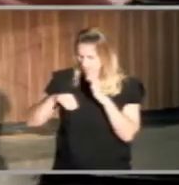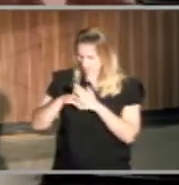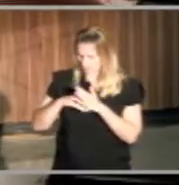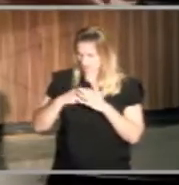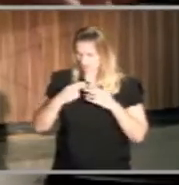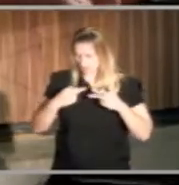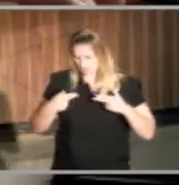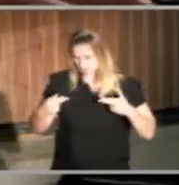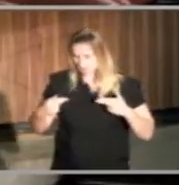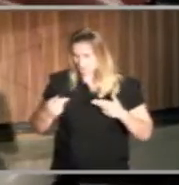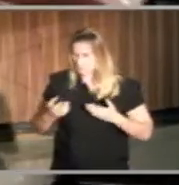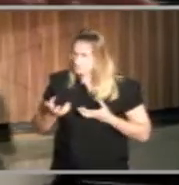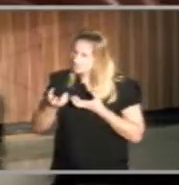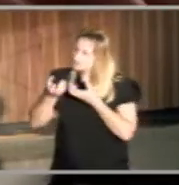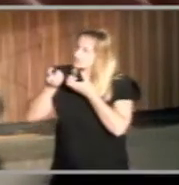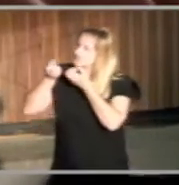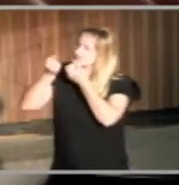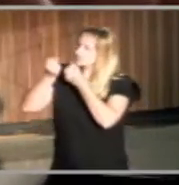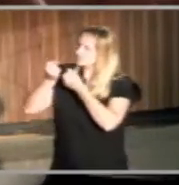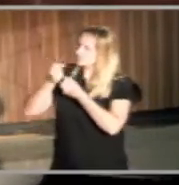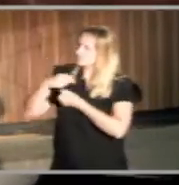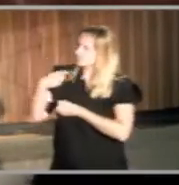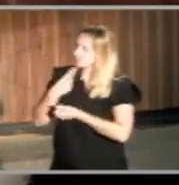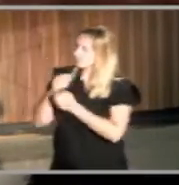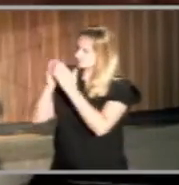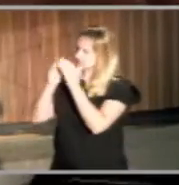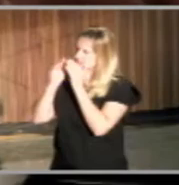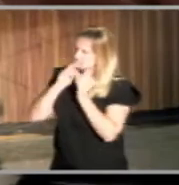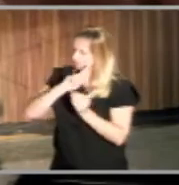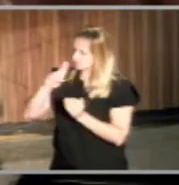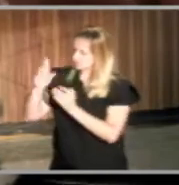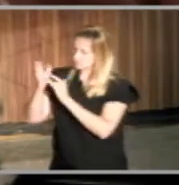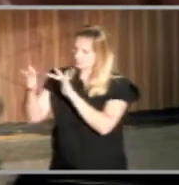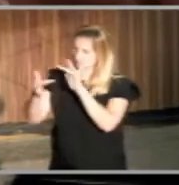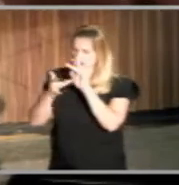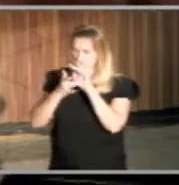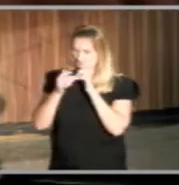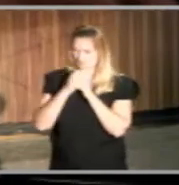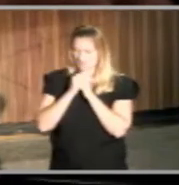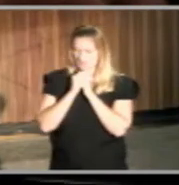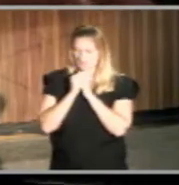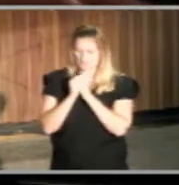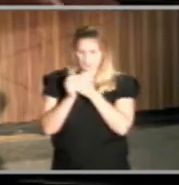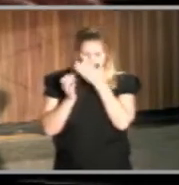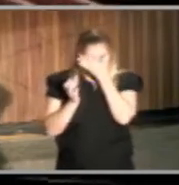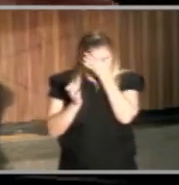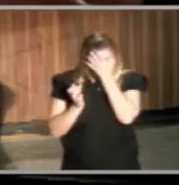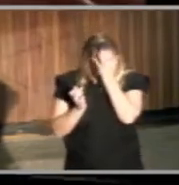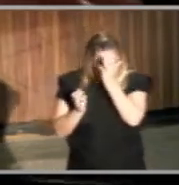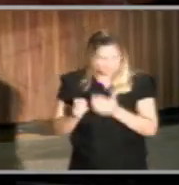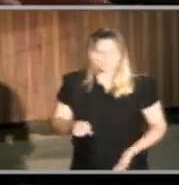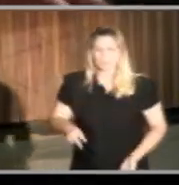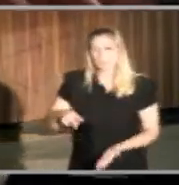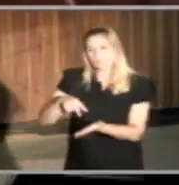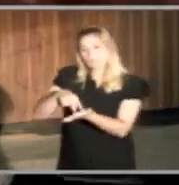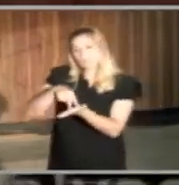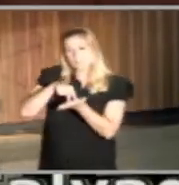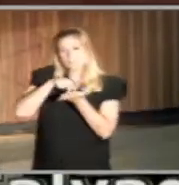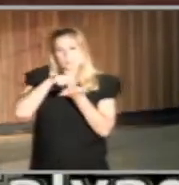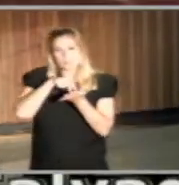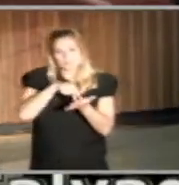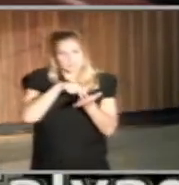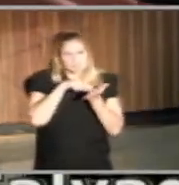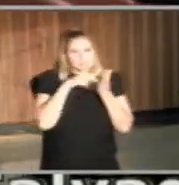e recebe os nossos pedidos em nome de Jesus. Amém, Pai. Firme nas promessas do meu